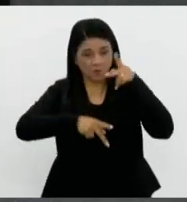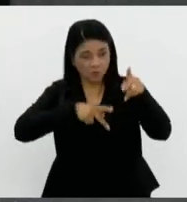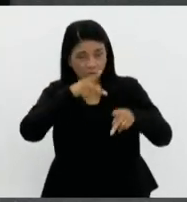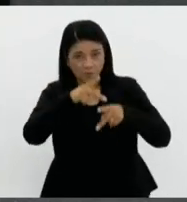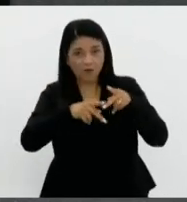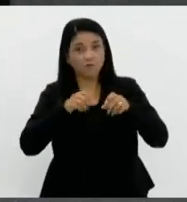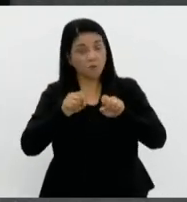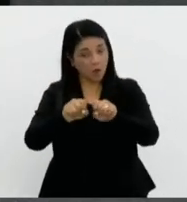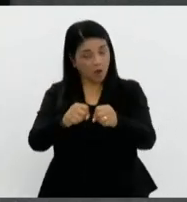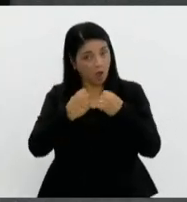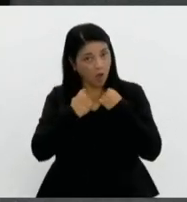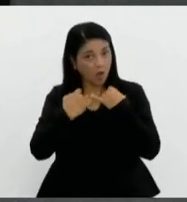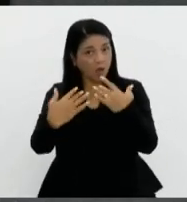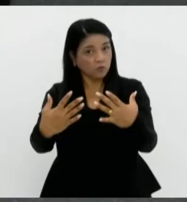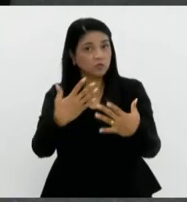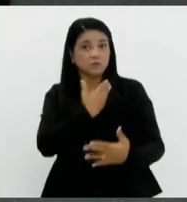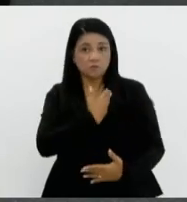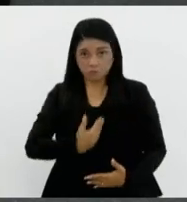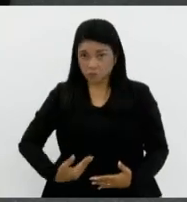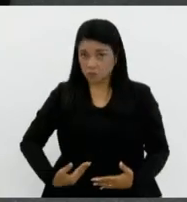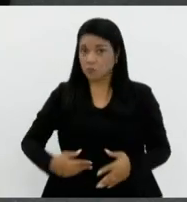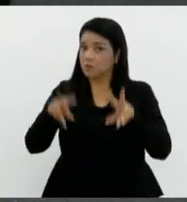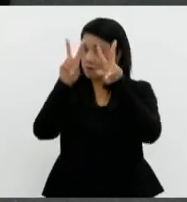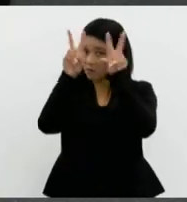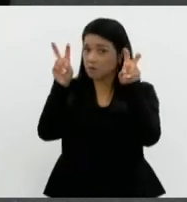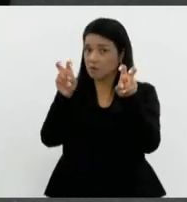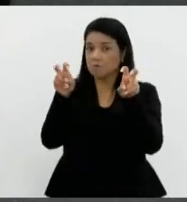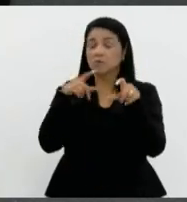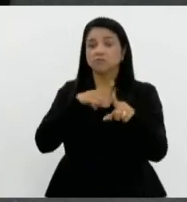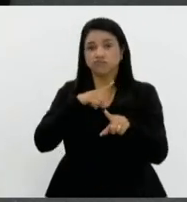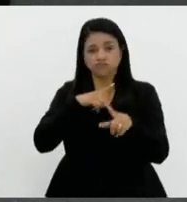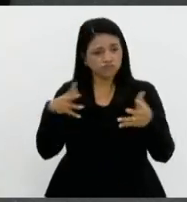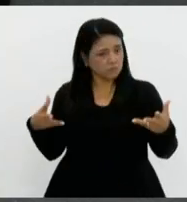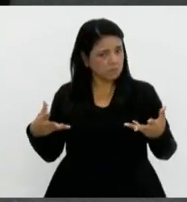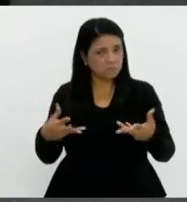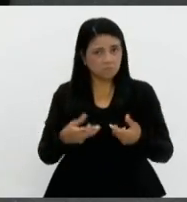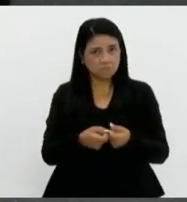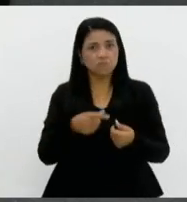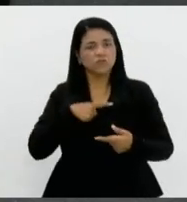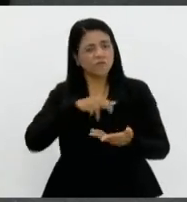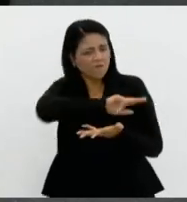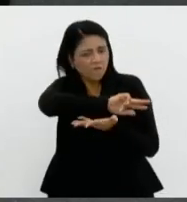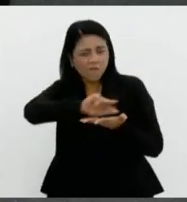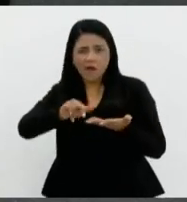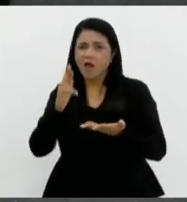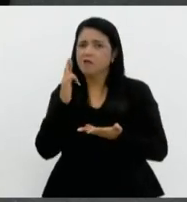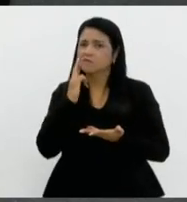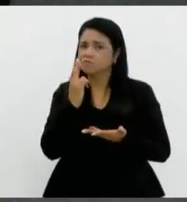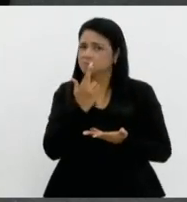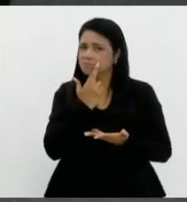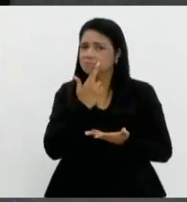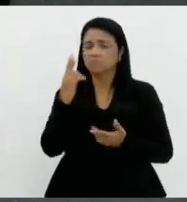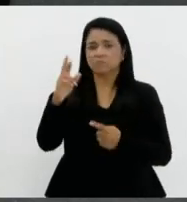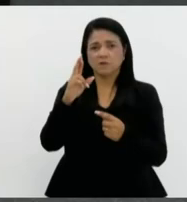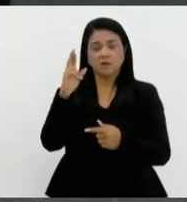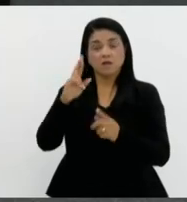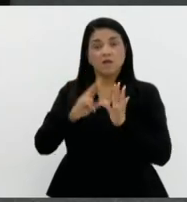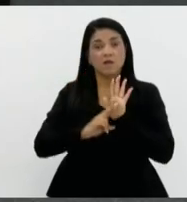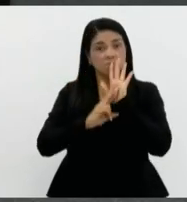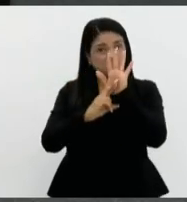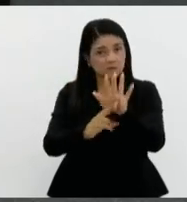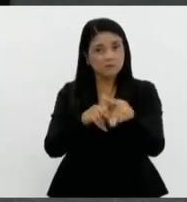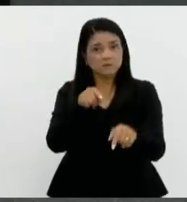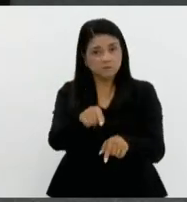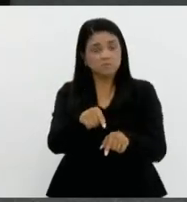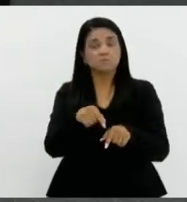pública conjunta, excelente, onde tinham pessoas de vários restaurantes populares, cada um dizendo se estava